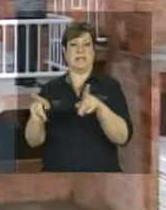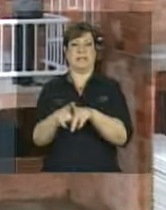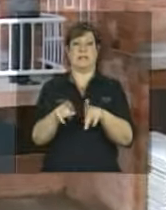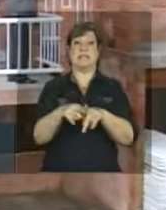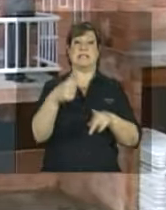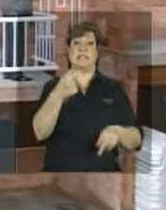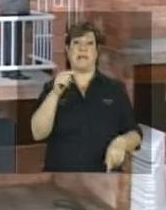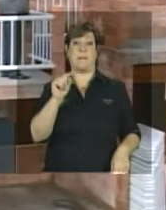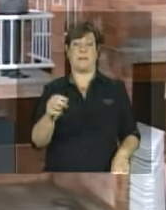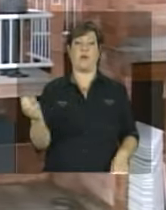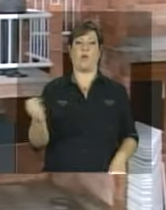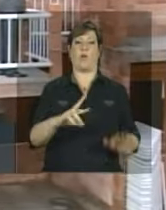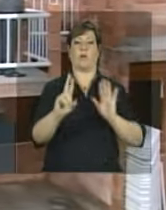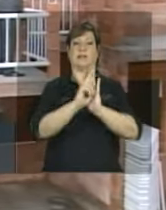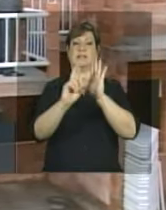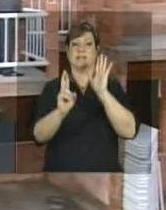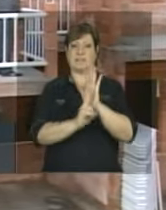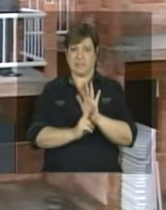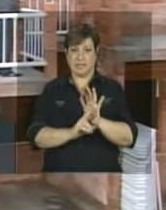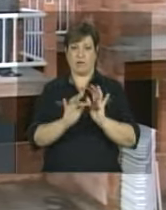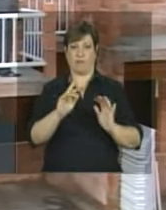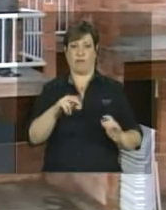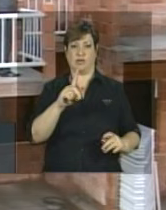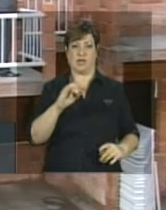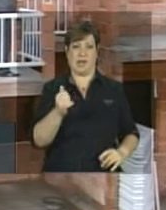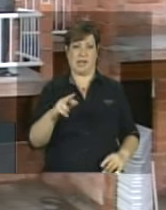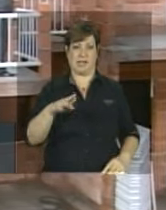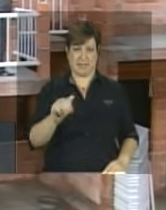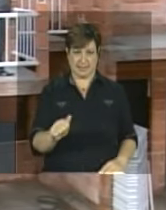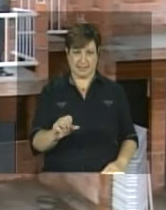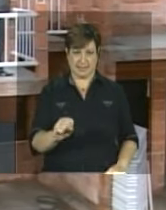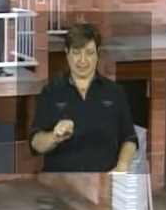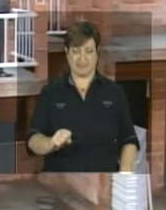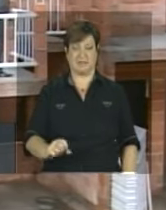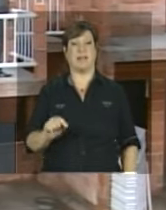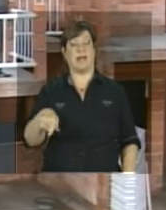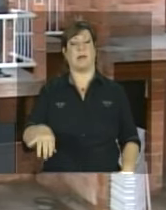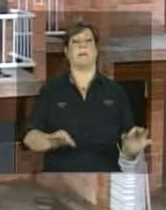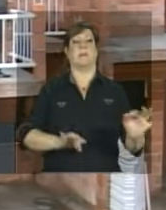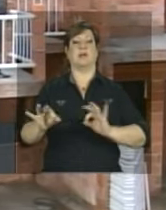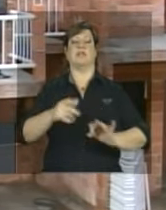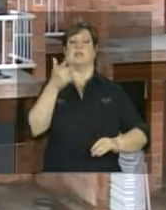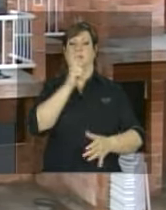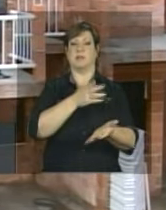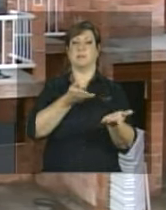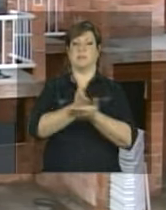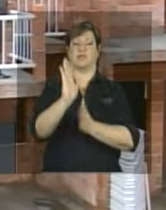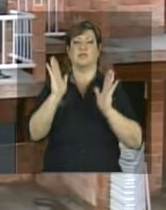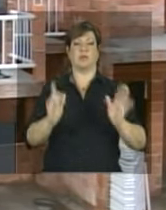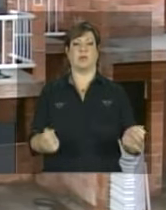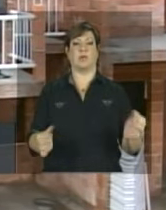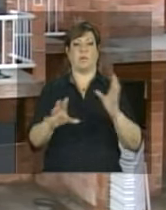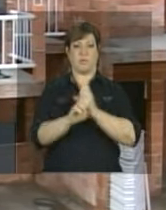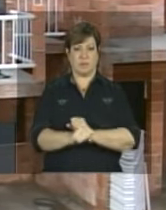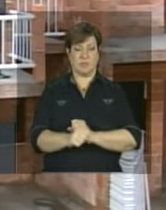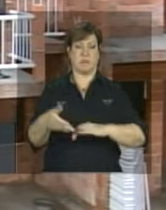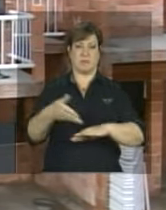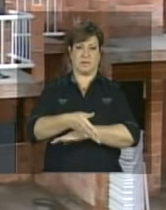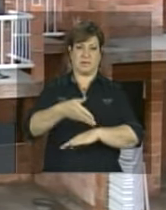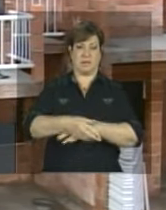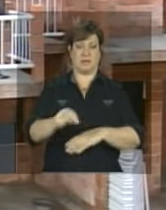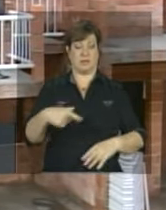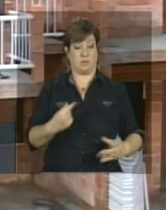mil regularizações fundiárias. O projeto foi aprovado no orçamento participativo. O